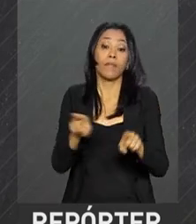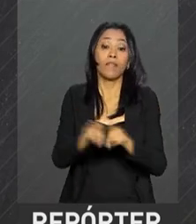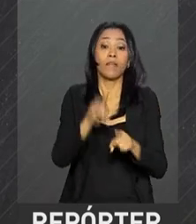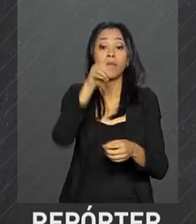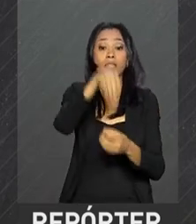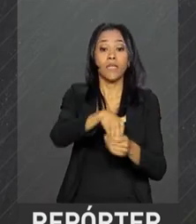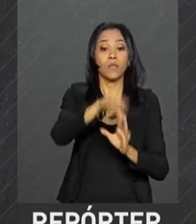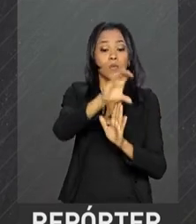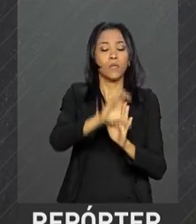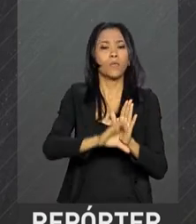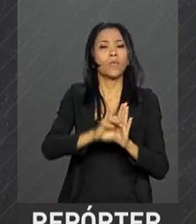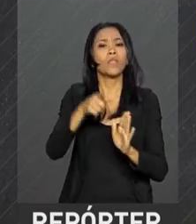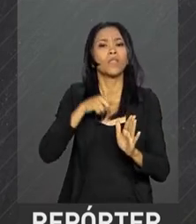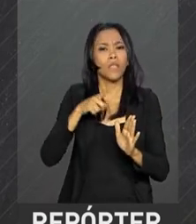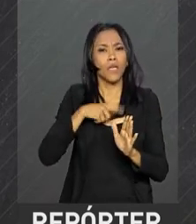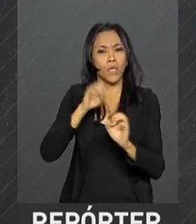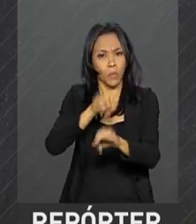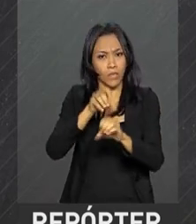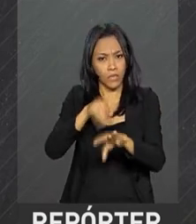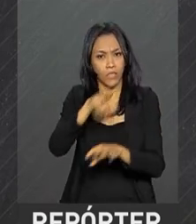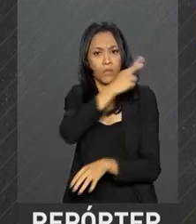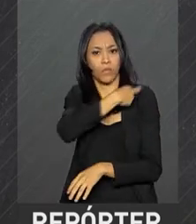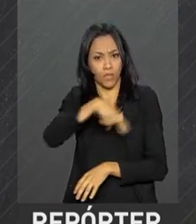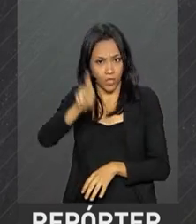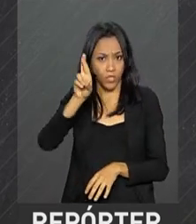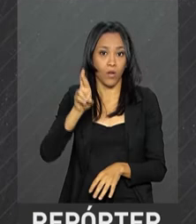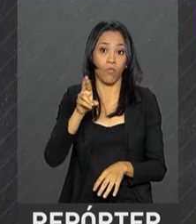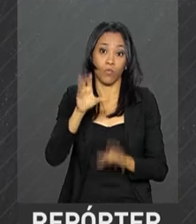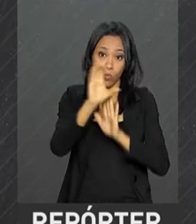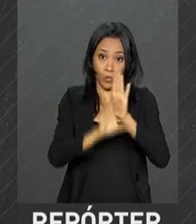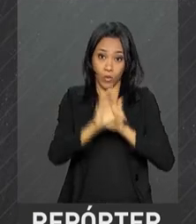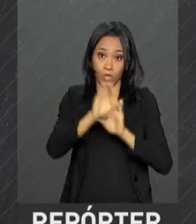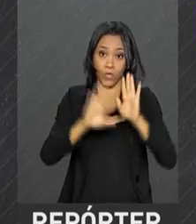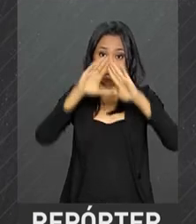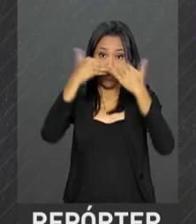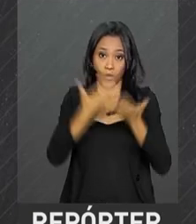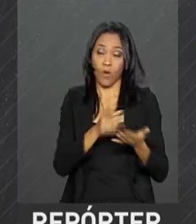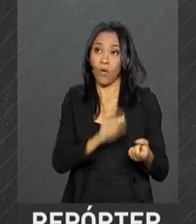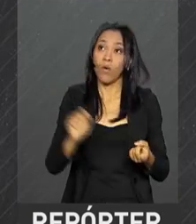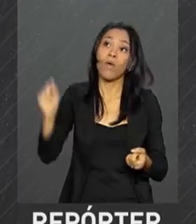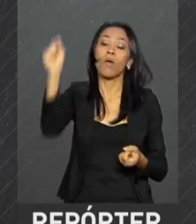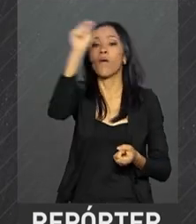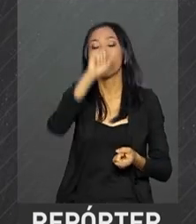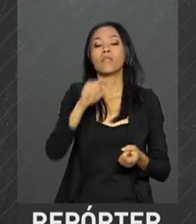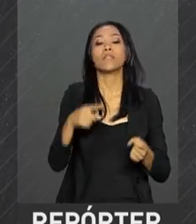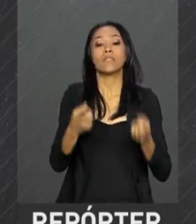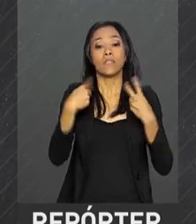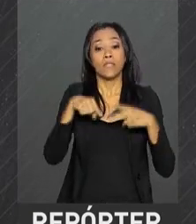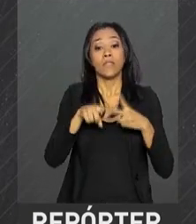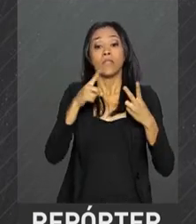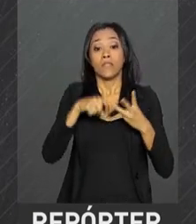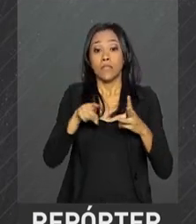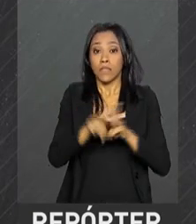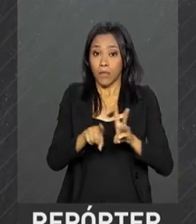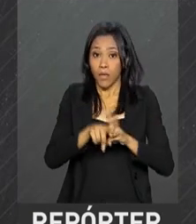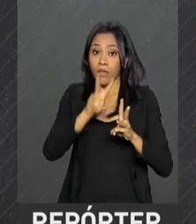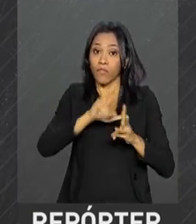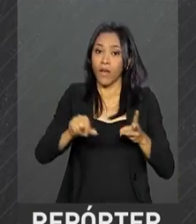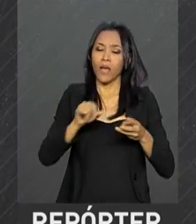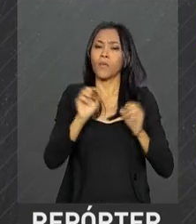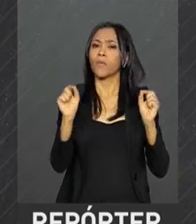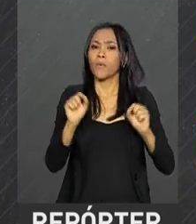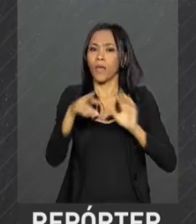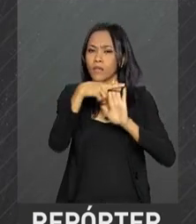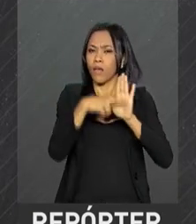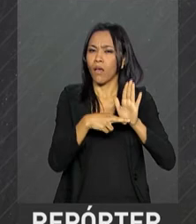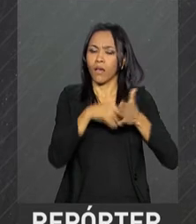o ensino religioso no currículo das escolas. O Conselho Nacional de Educação ainda vai emitir orientações